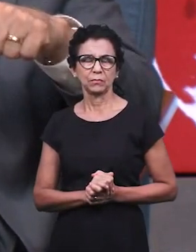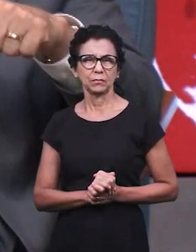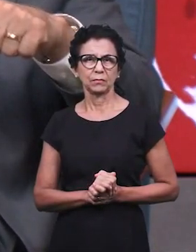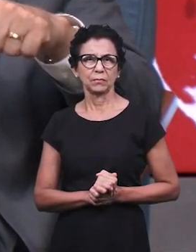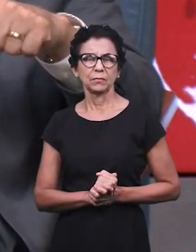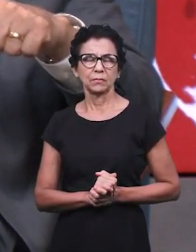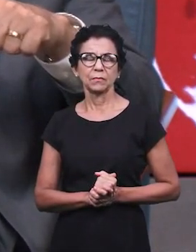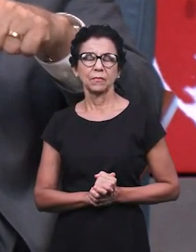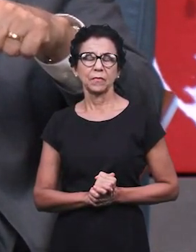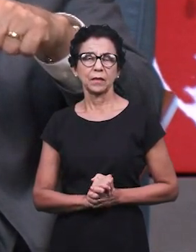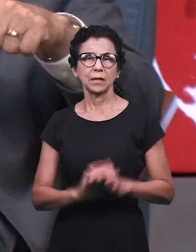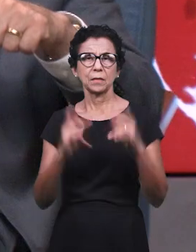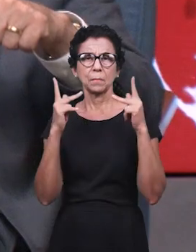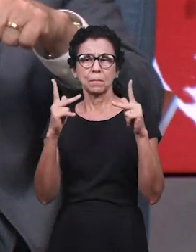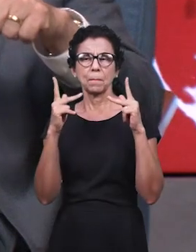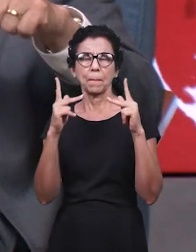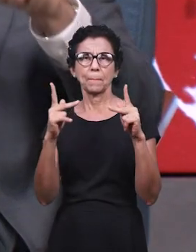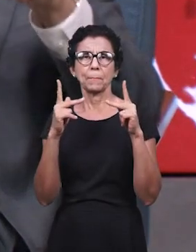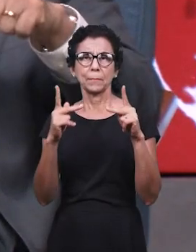Pedro ouviu